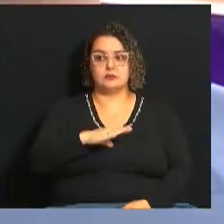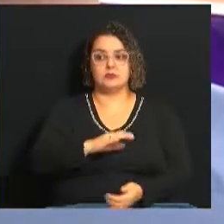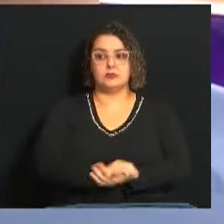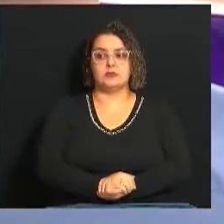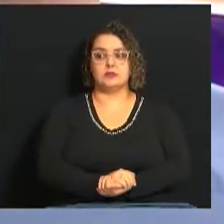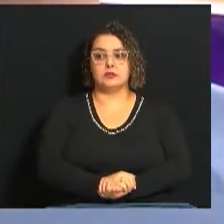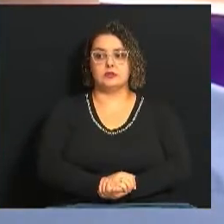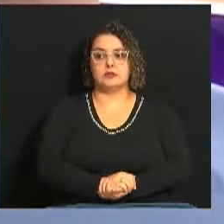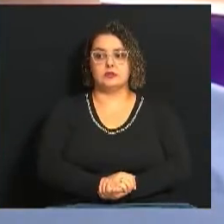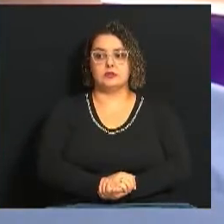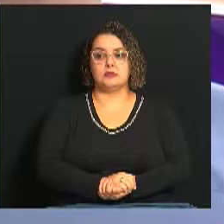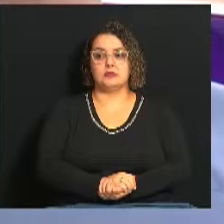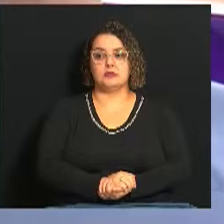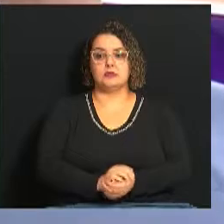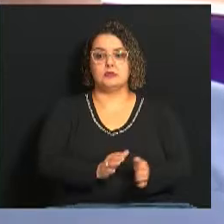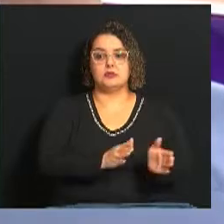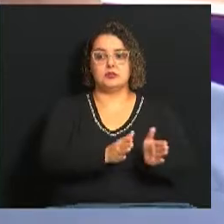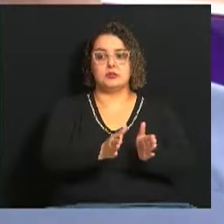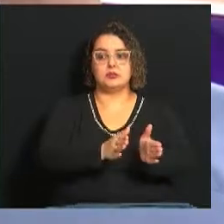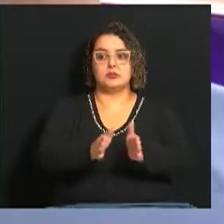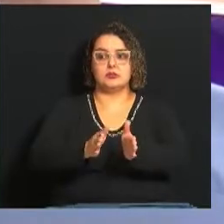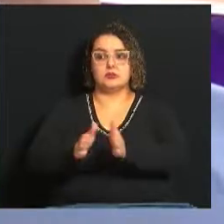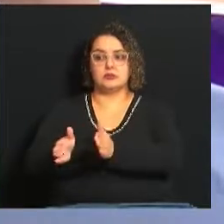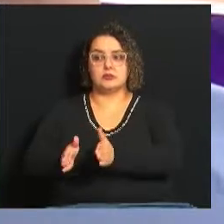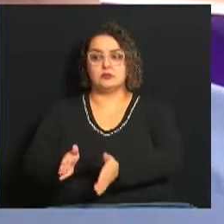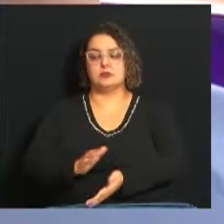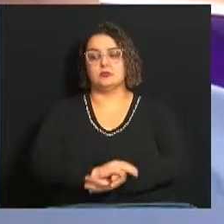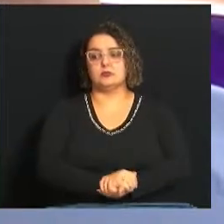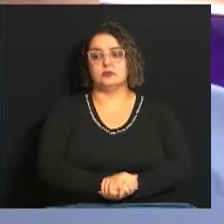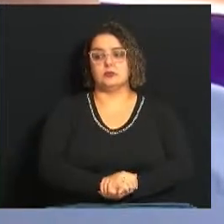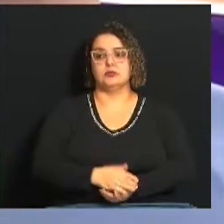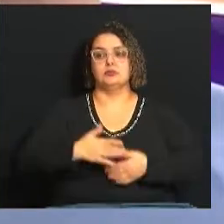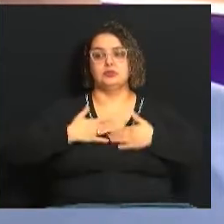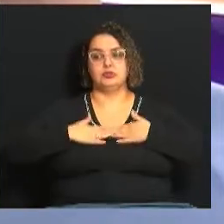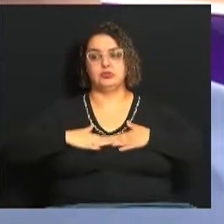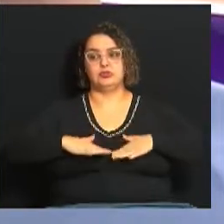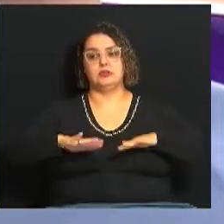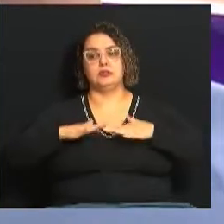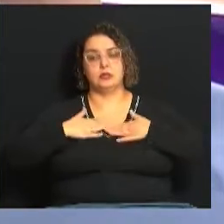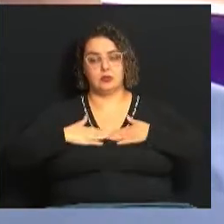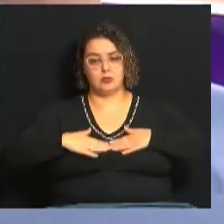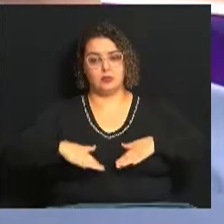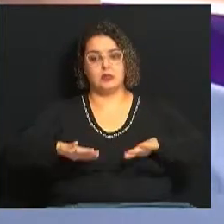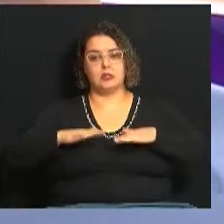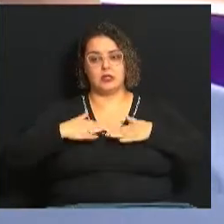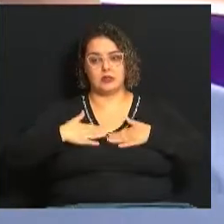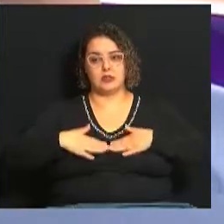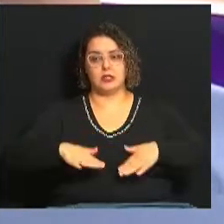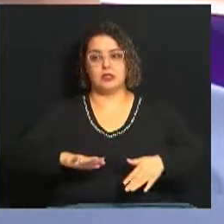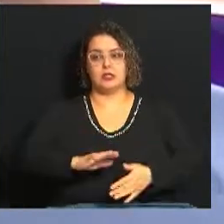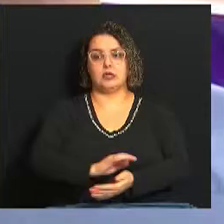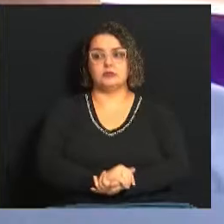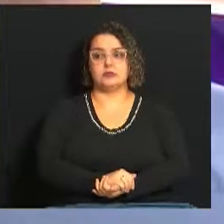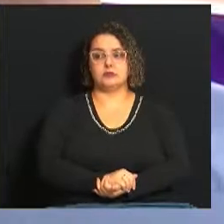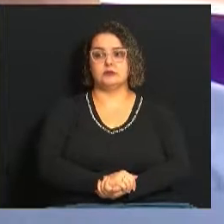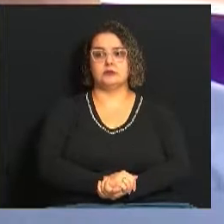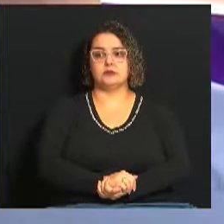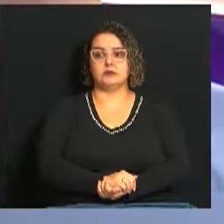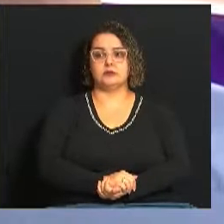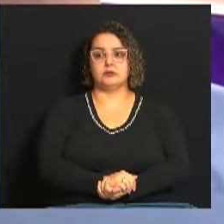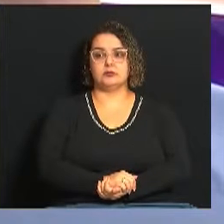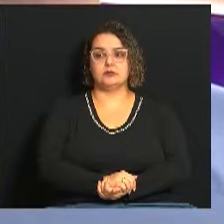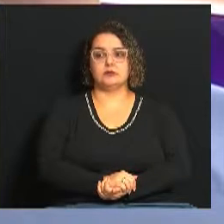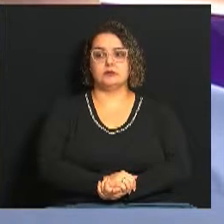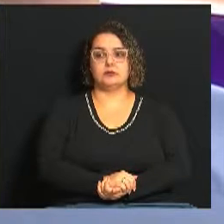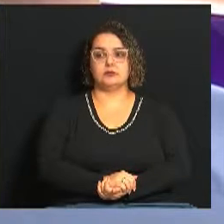É nos momentos de tranquilidade que a gente, né, não